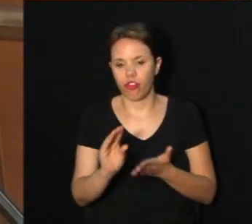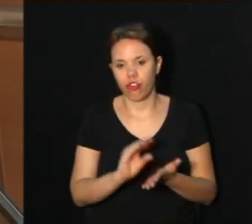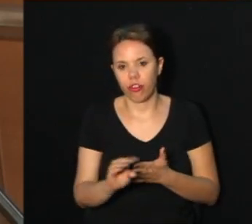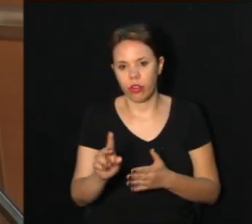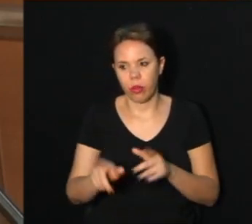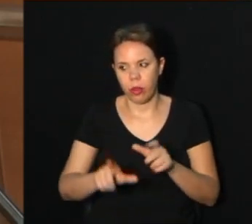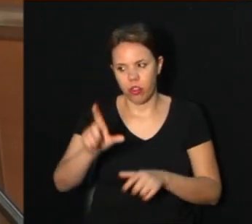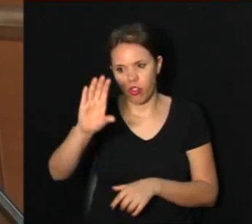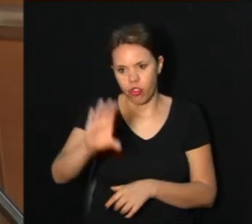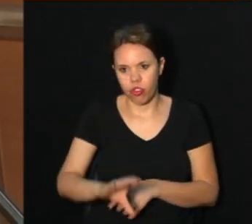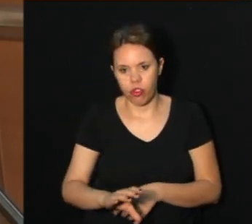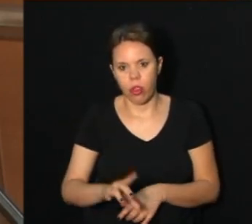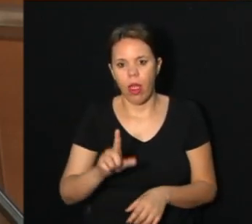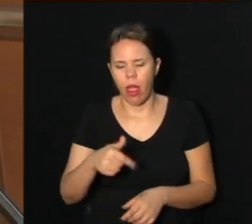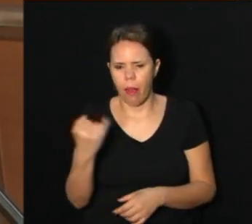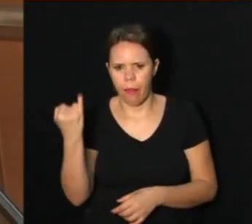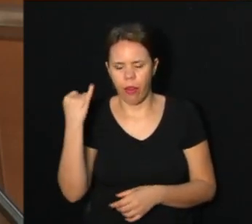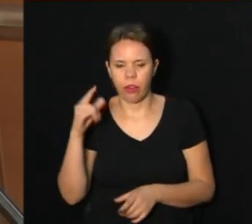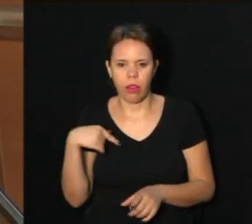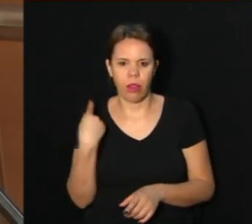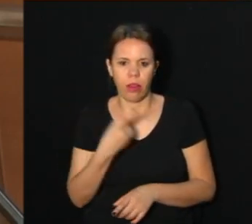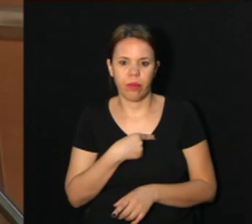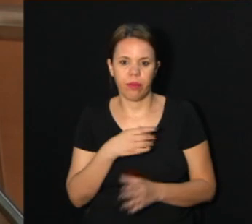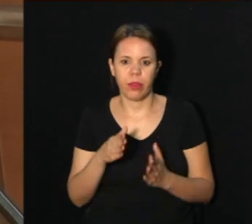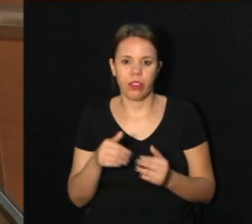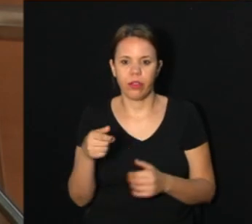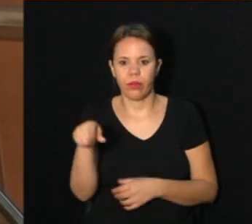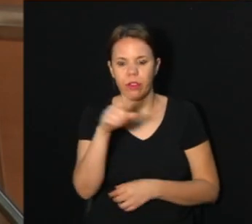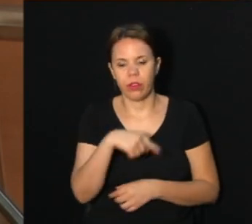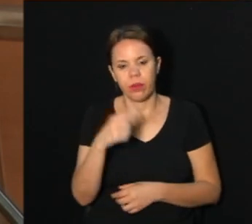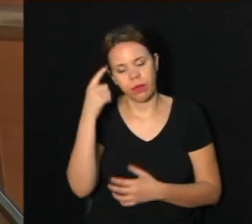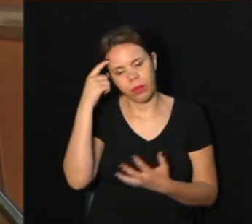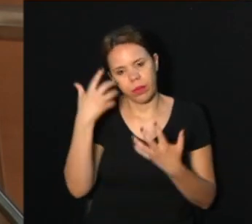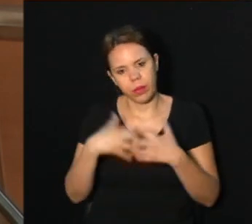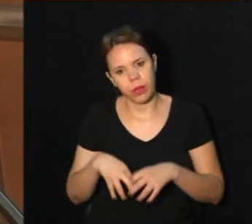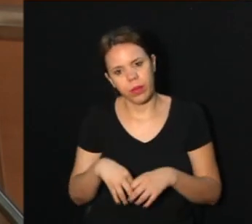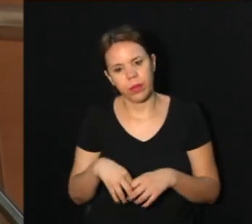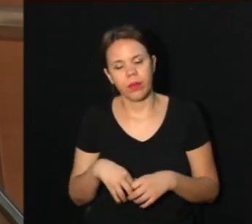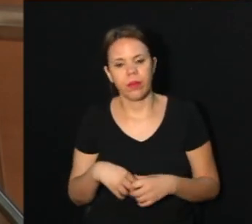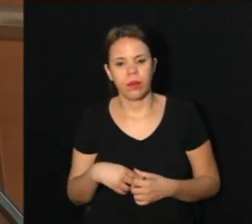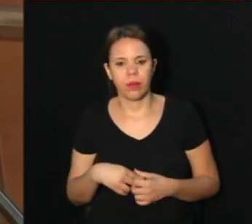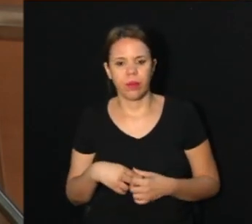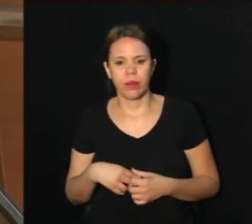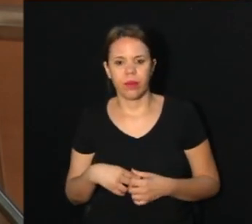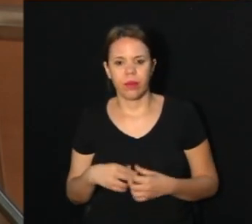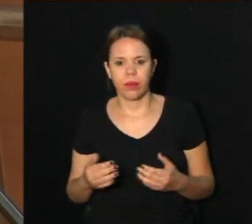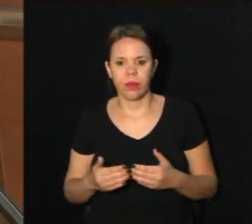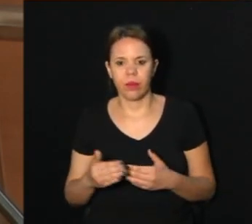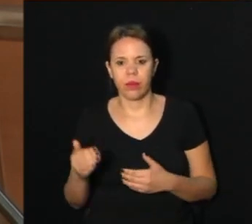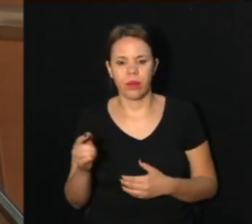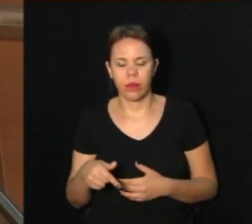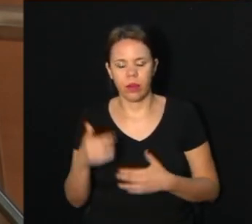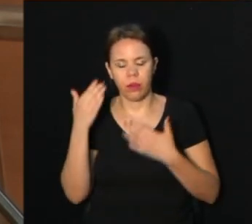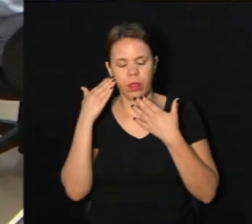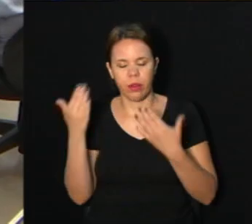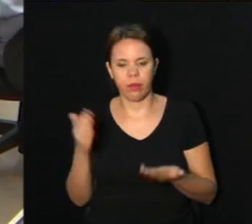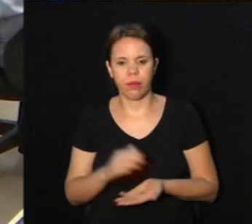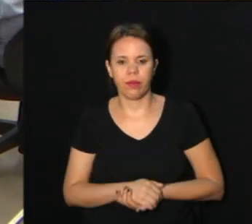sagrado. Eu apelo mais uma vez a que vocês partem para esse ponto. Obrigado.